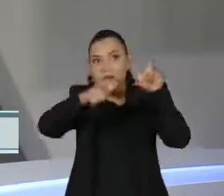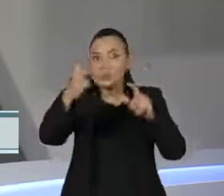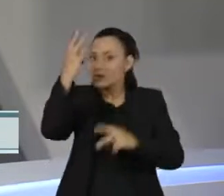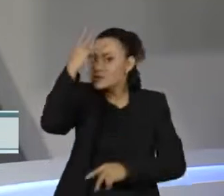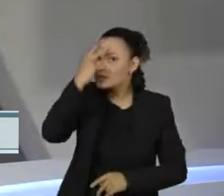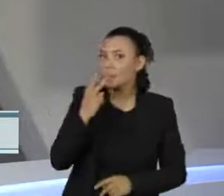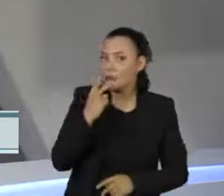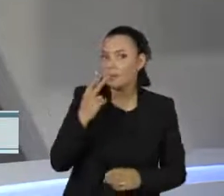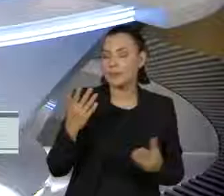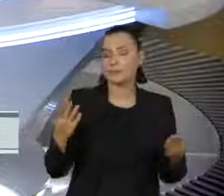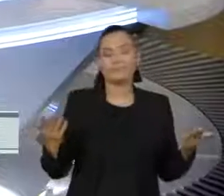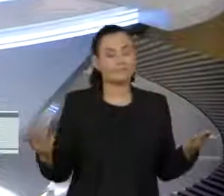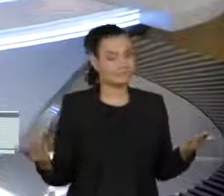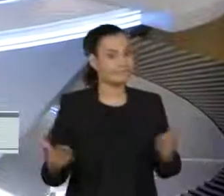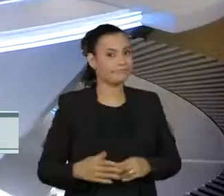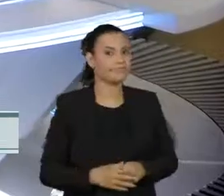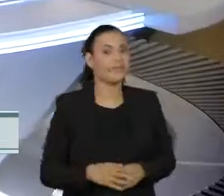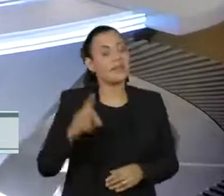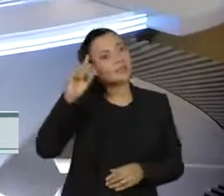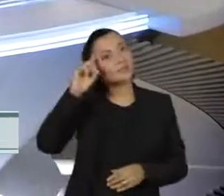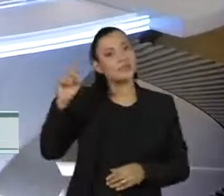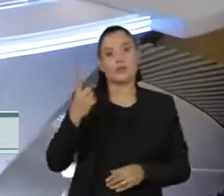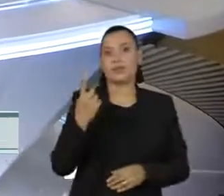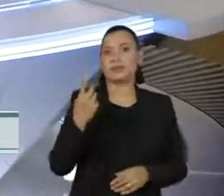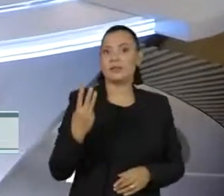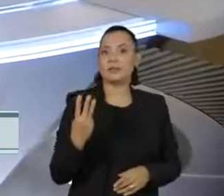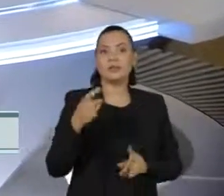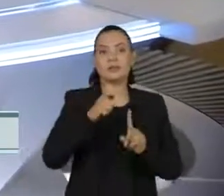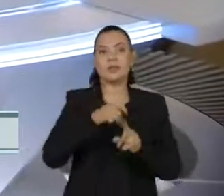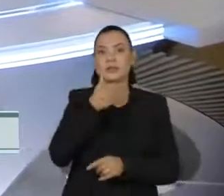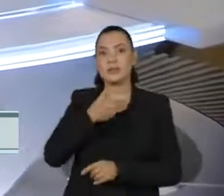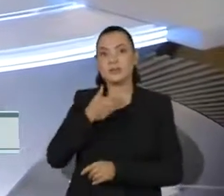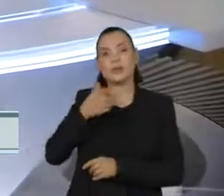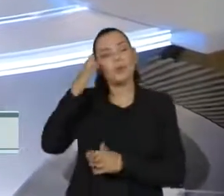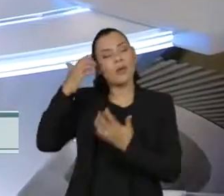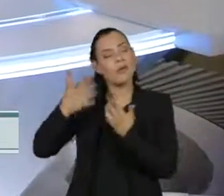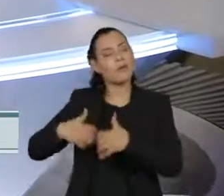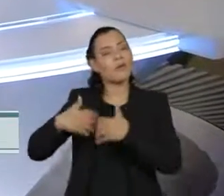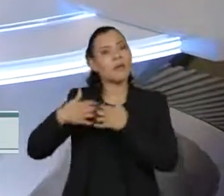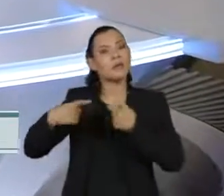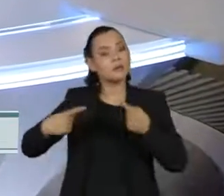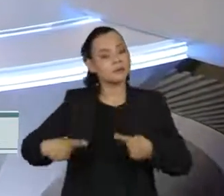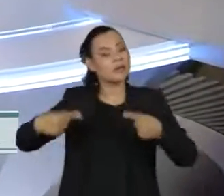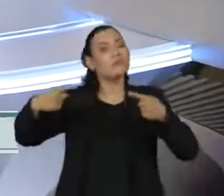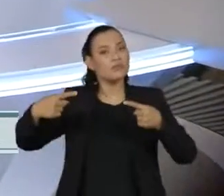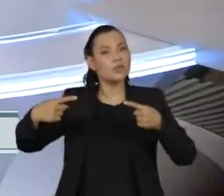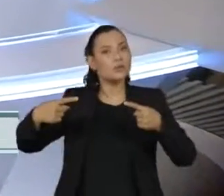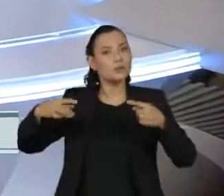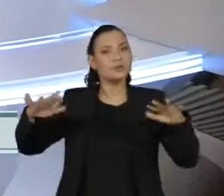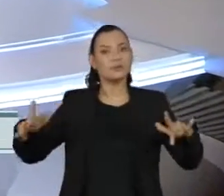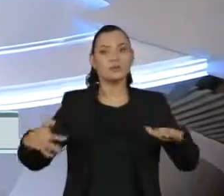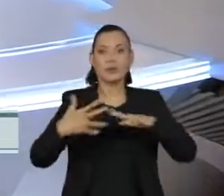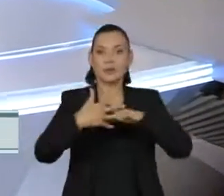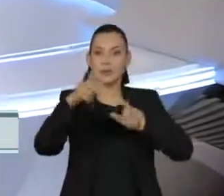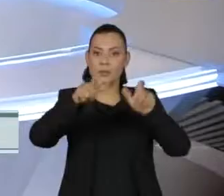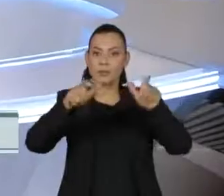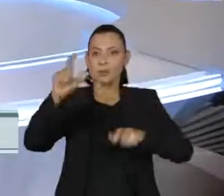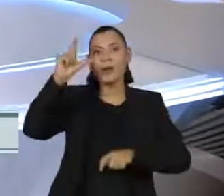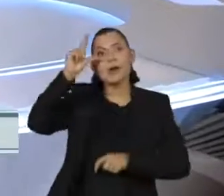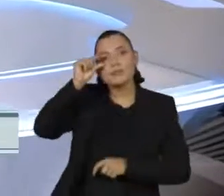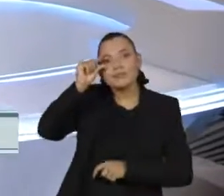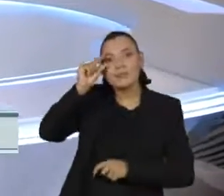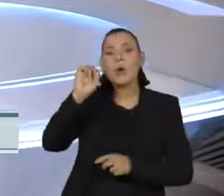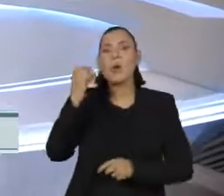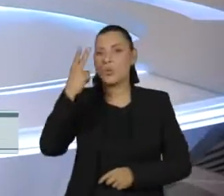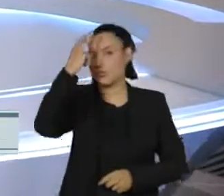deficiência visual. O dia 13 de dezembro traz reflexões sobre os desafios dos cidadãos com cegueira ou